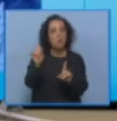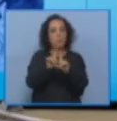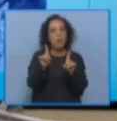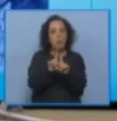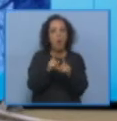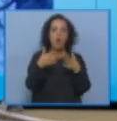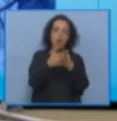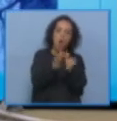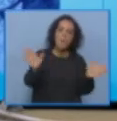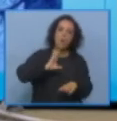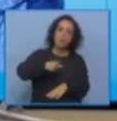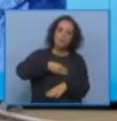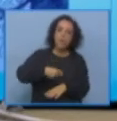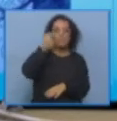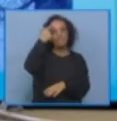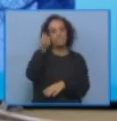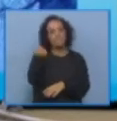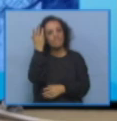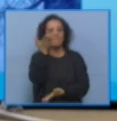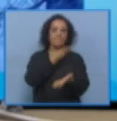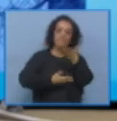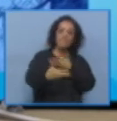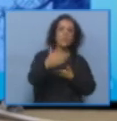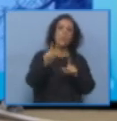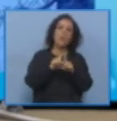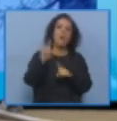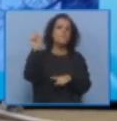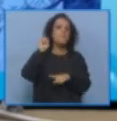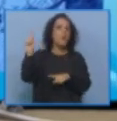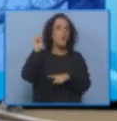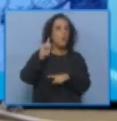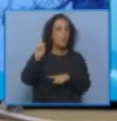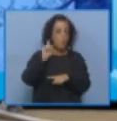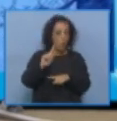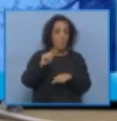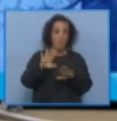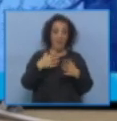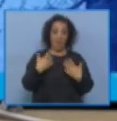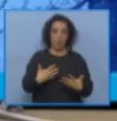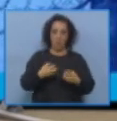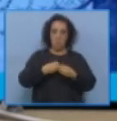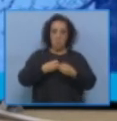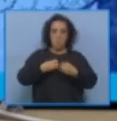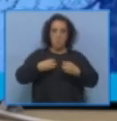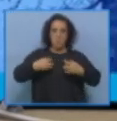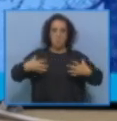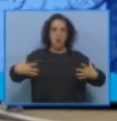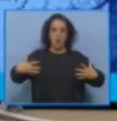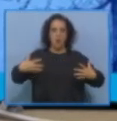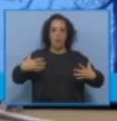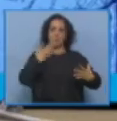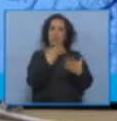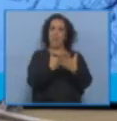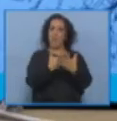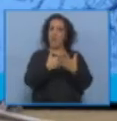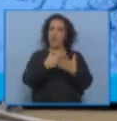de tolerância, de uma série de valores que, neste momento, os populismos estão a pôr em causa, e